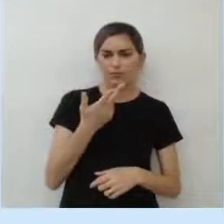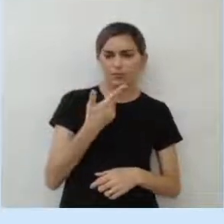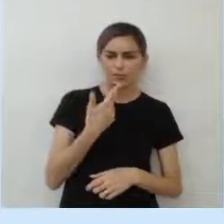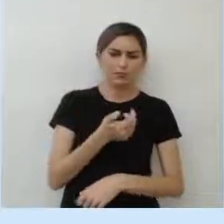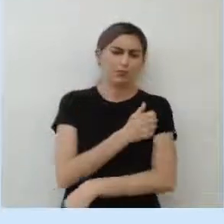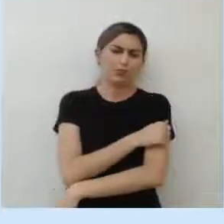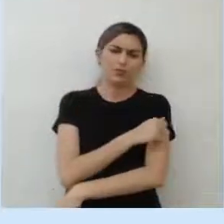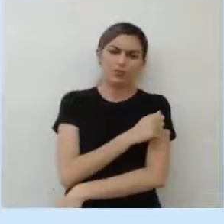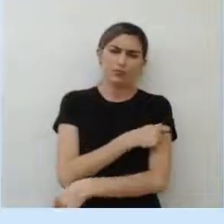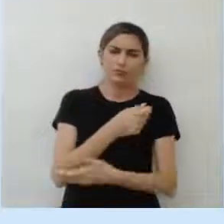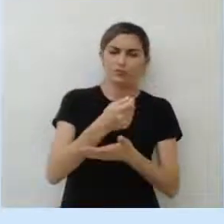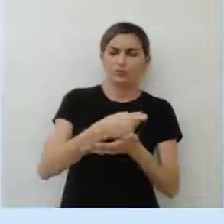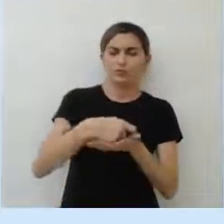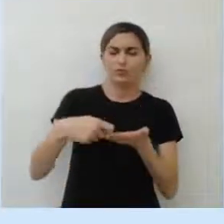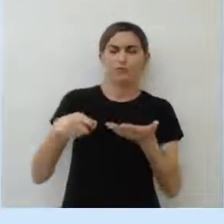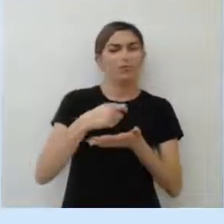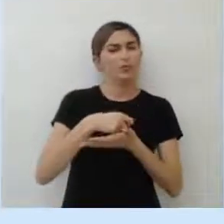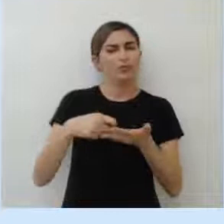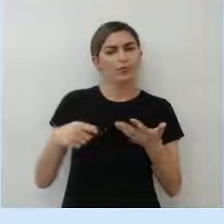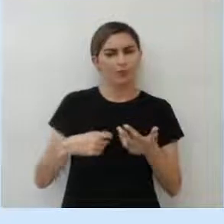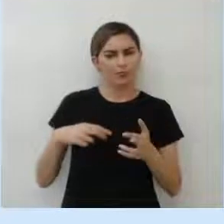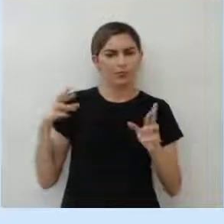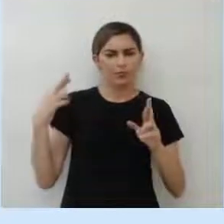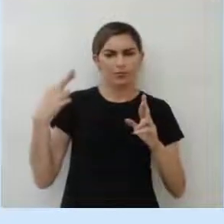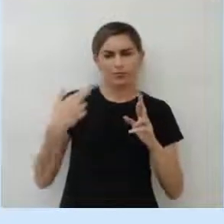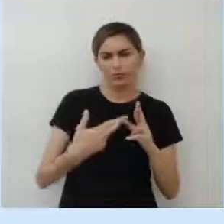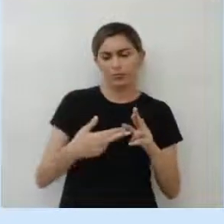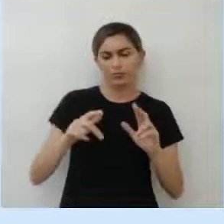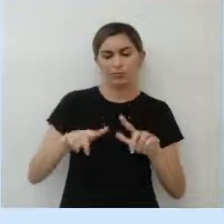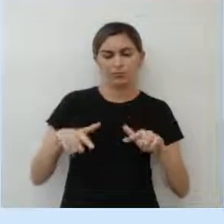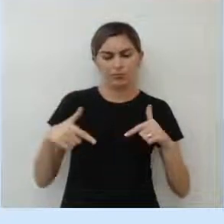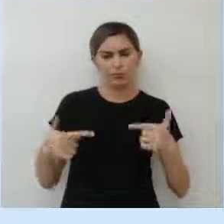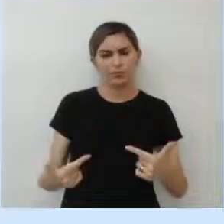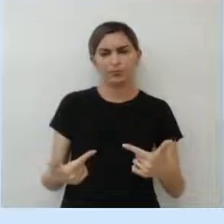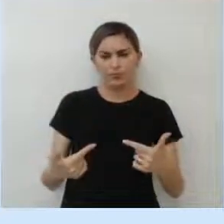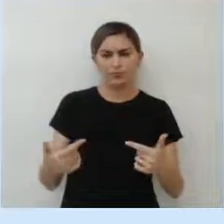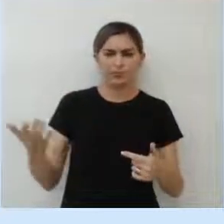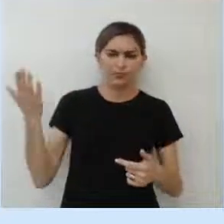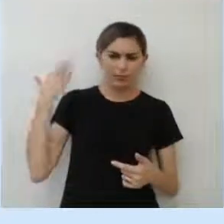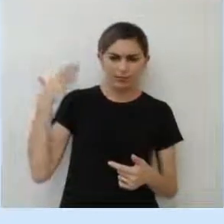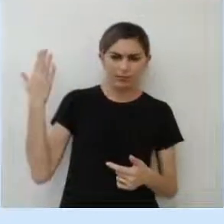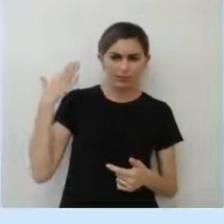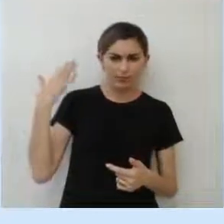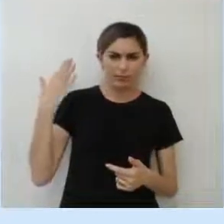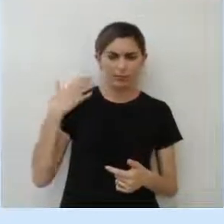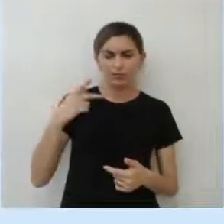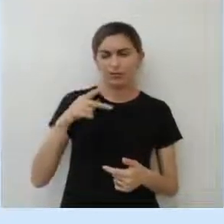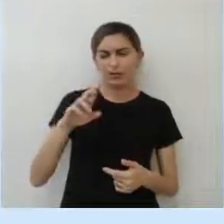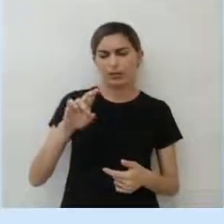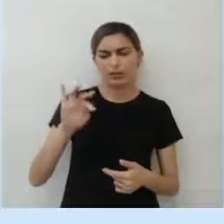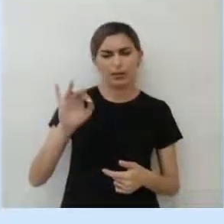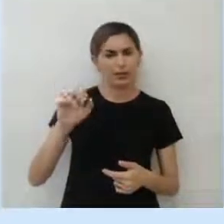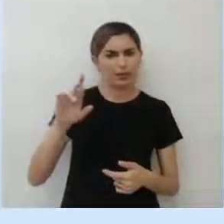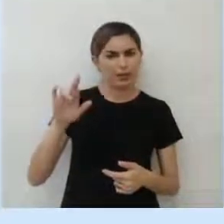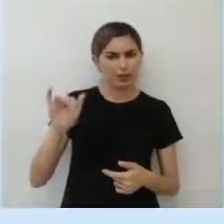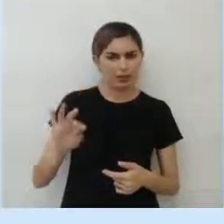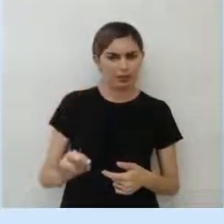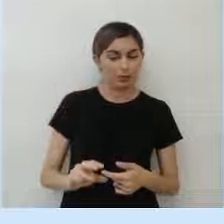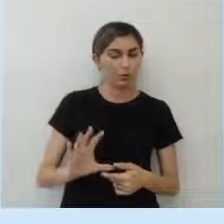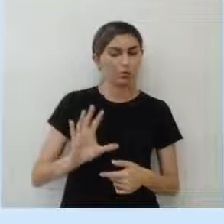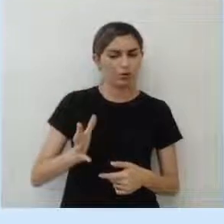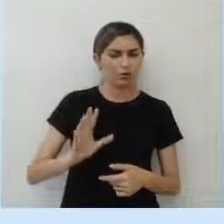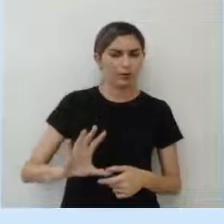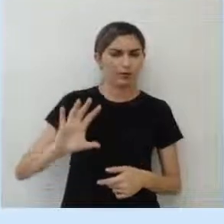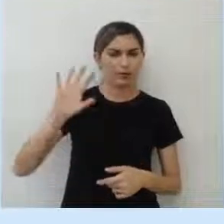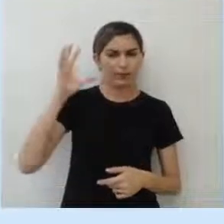alunos escreveram, eu estou me referindo a uma ação do passado, do pretérito, certo? Algo que já